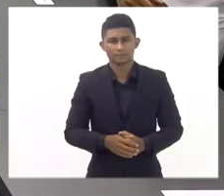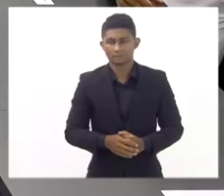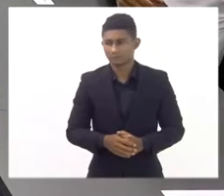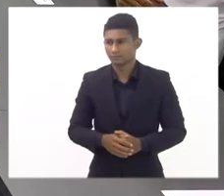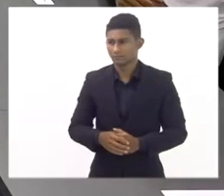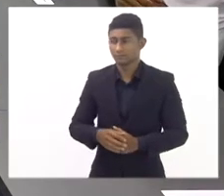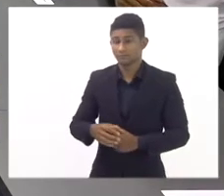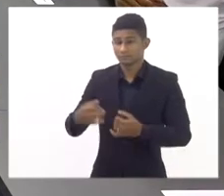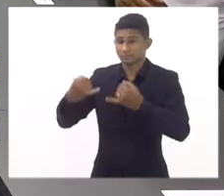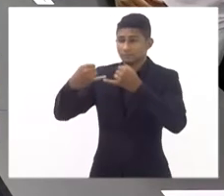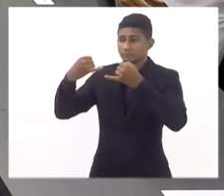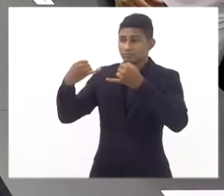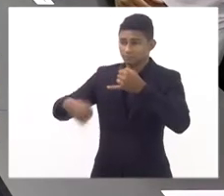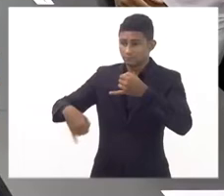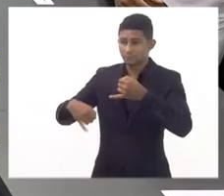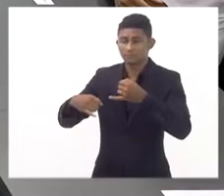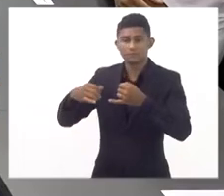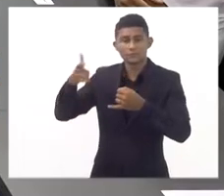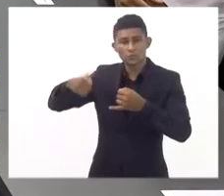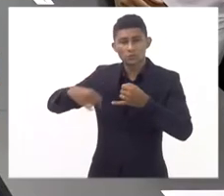Travou novamente, João.